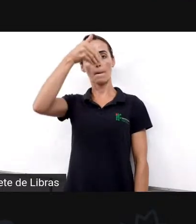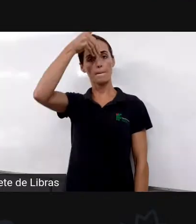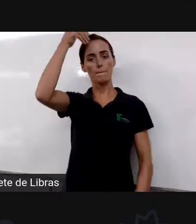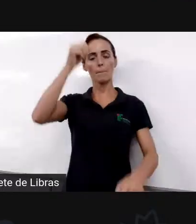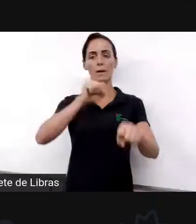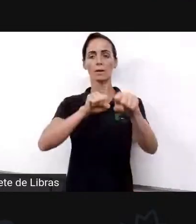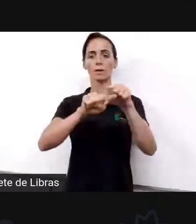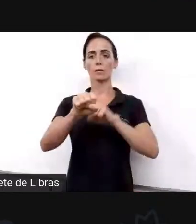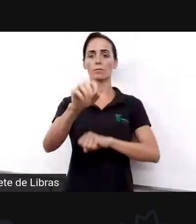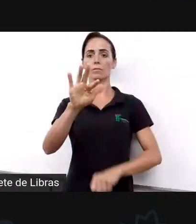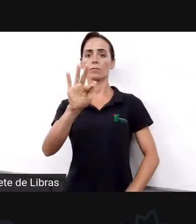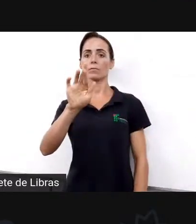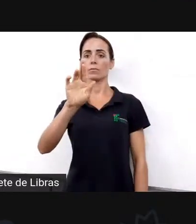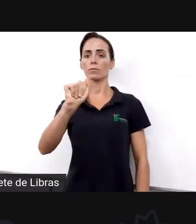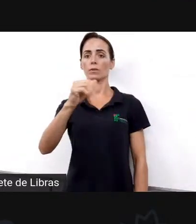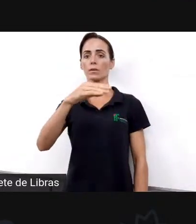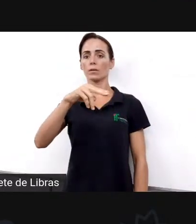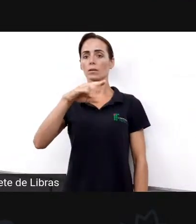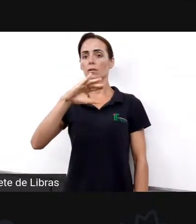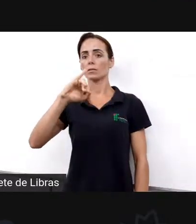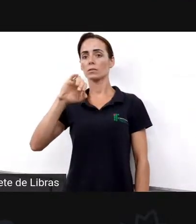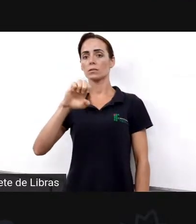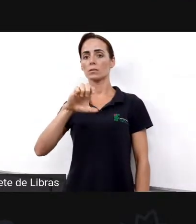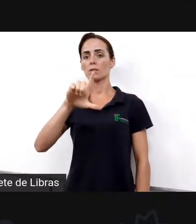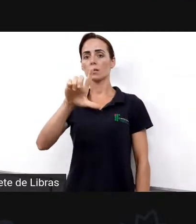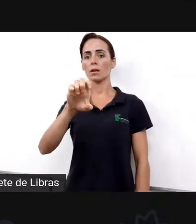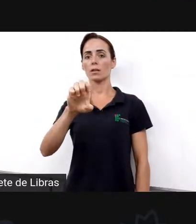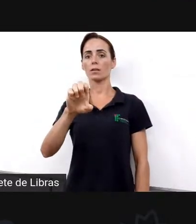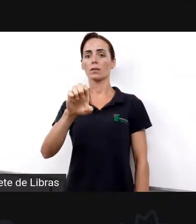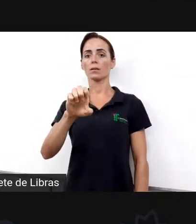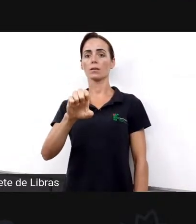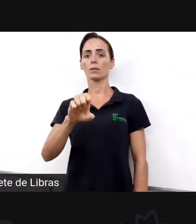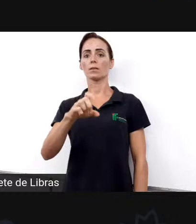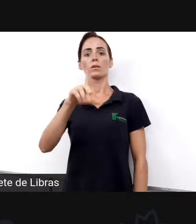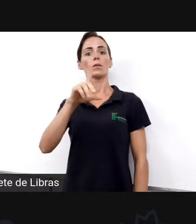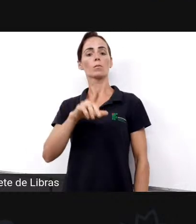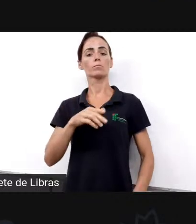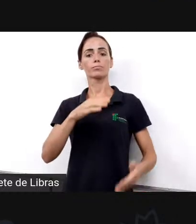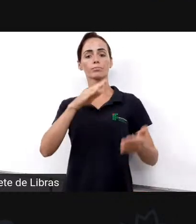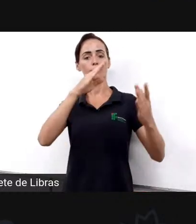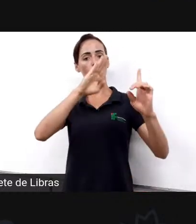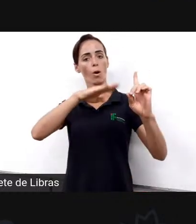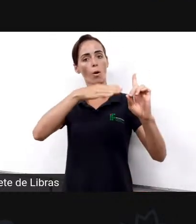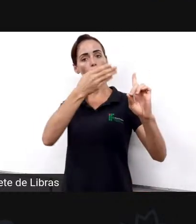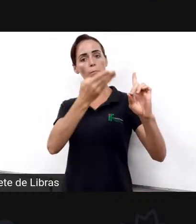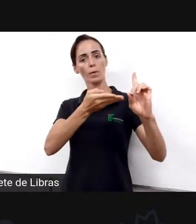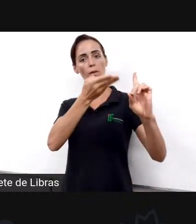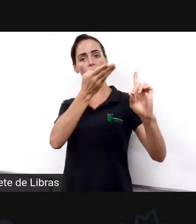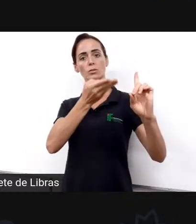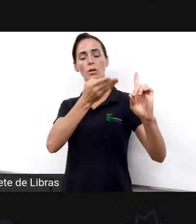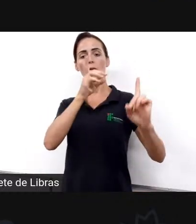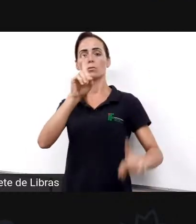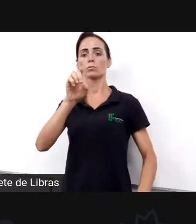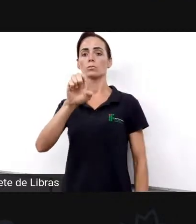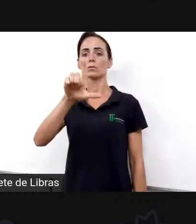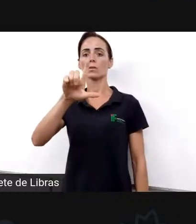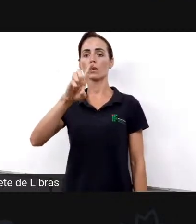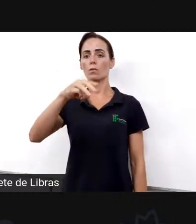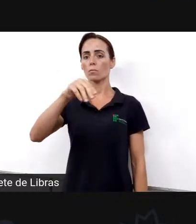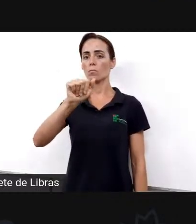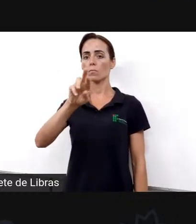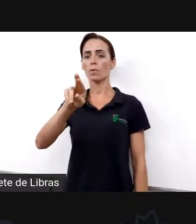Meinertz Forigo, funcionário homenageado Delmar José Lorscharter, e demais professores do